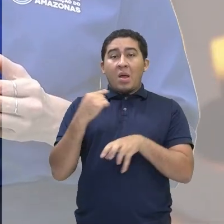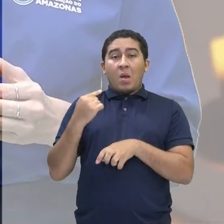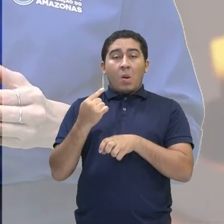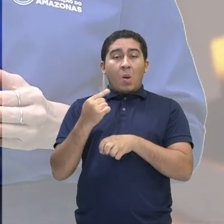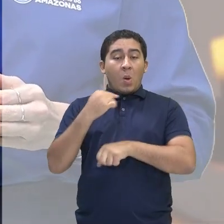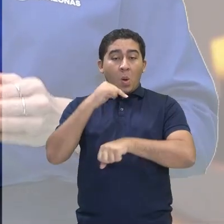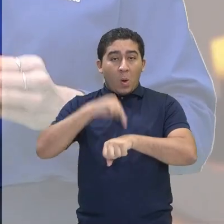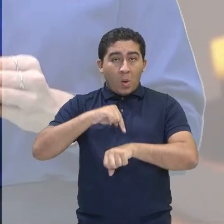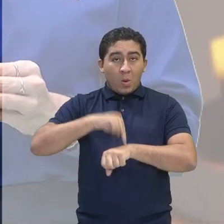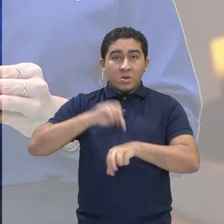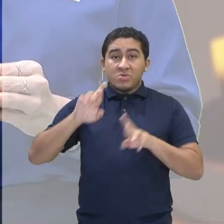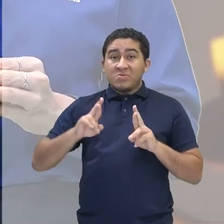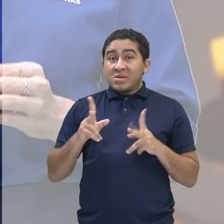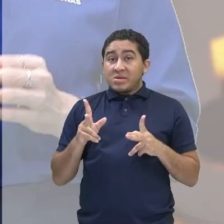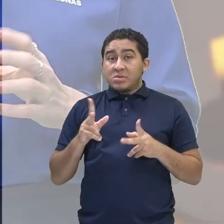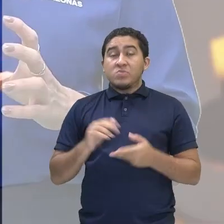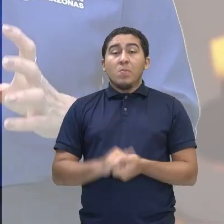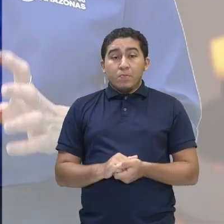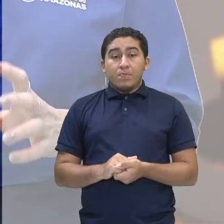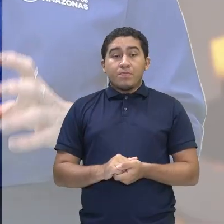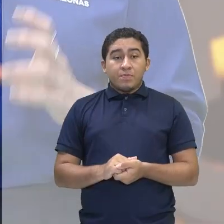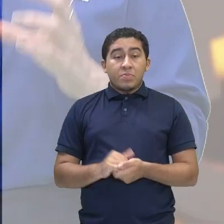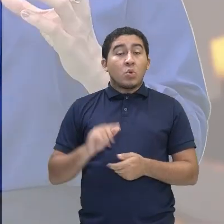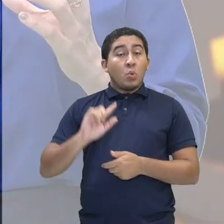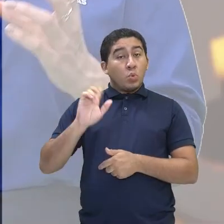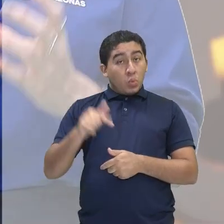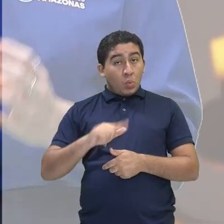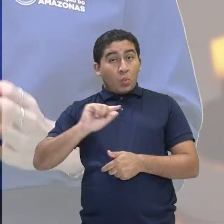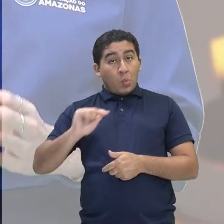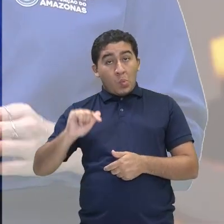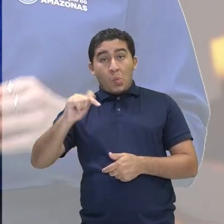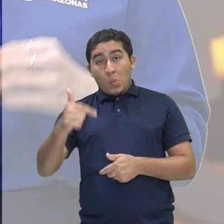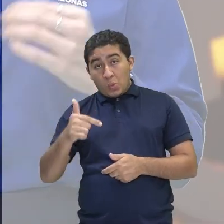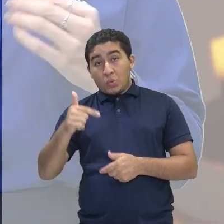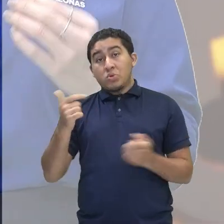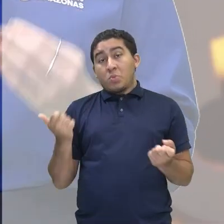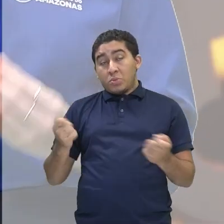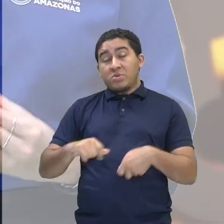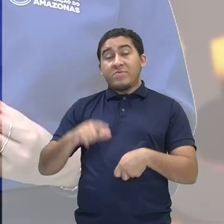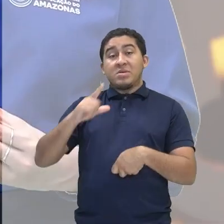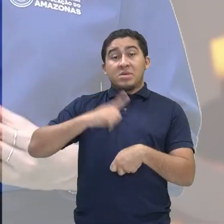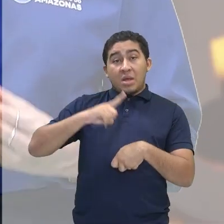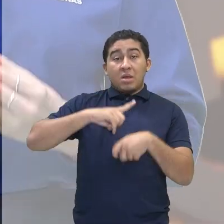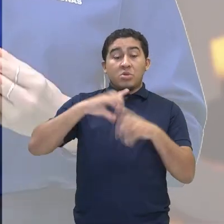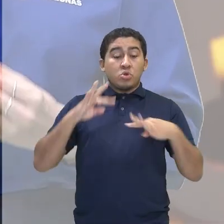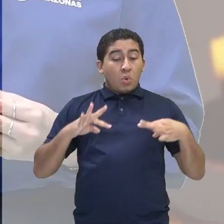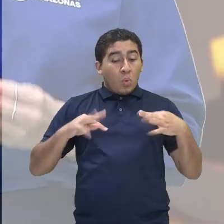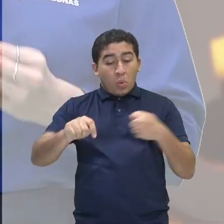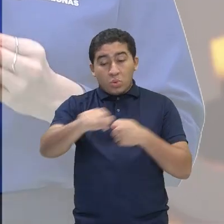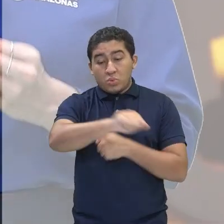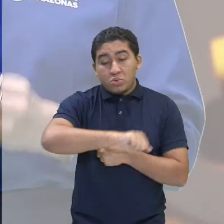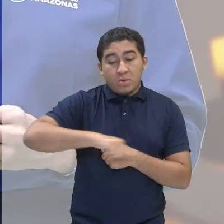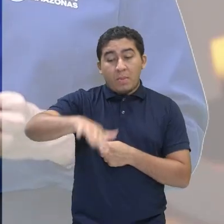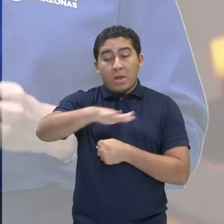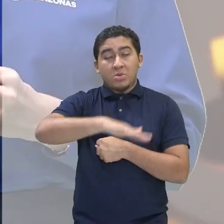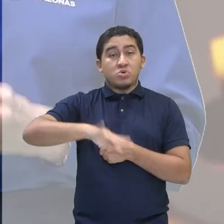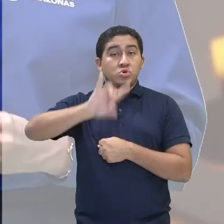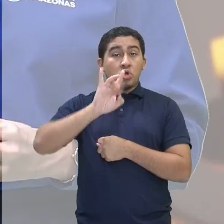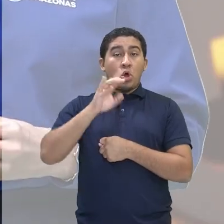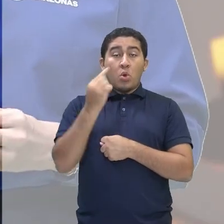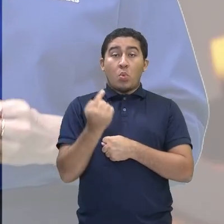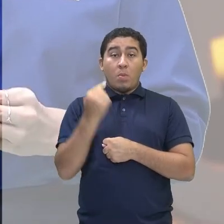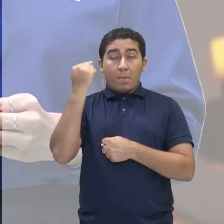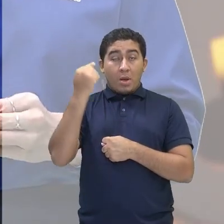limite prático, eu consigo inserir aquela cidade, aquele lugar com apenas um